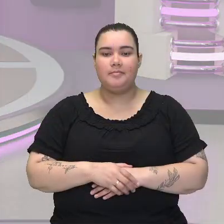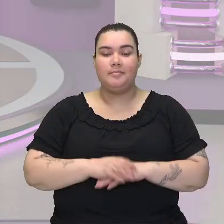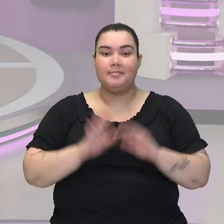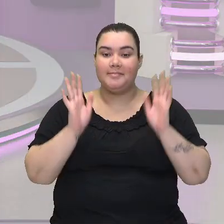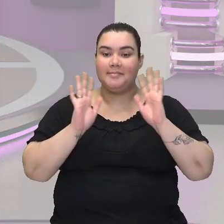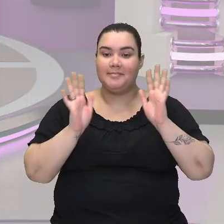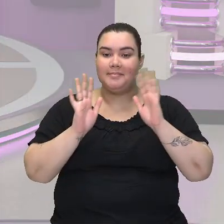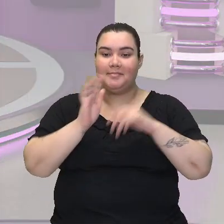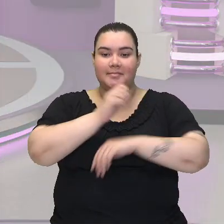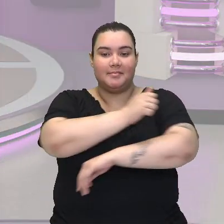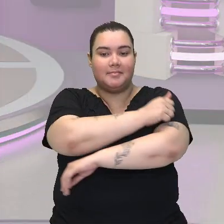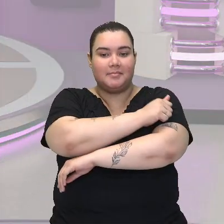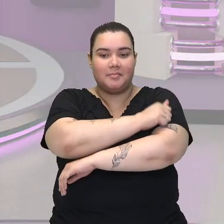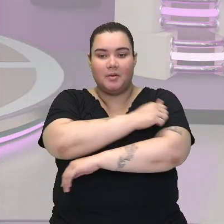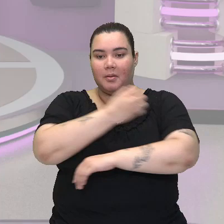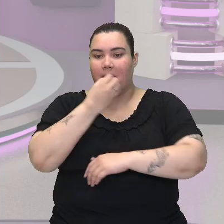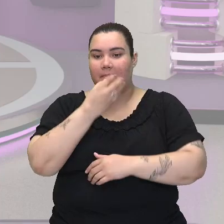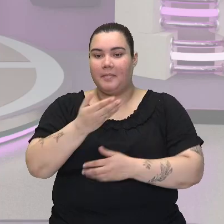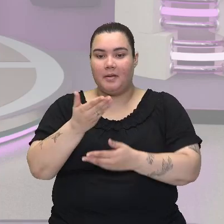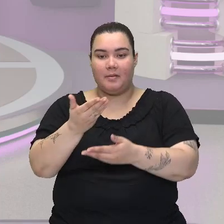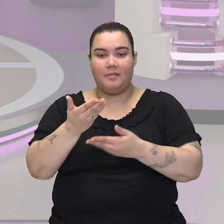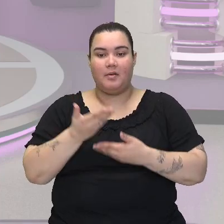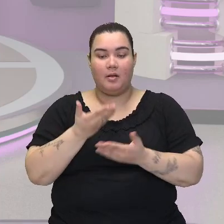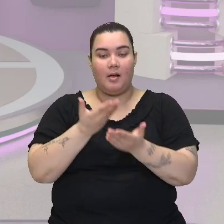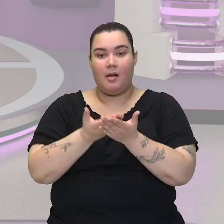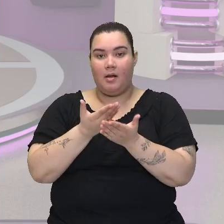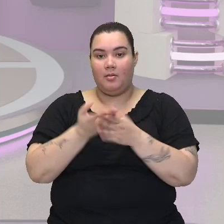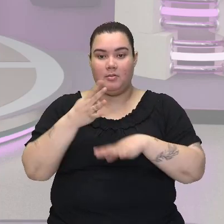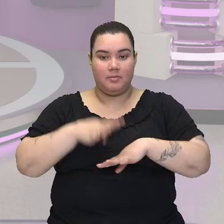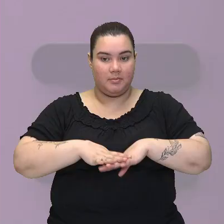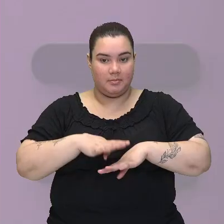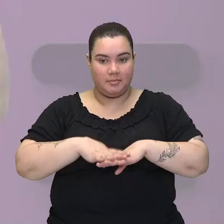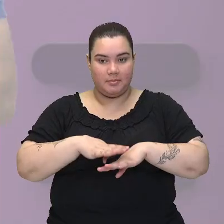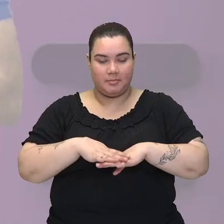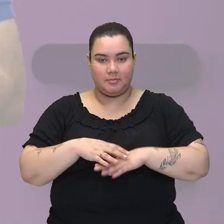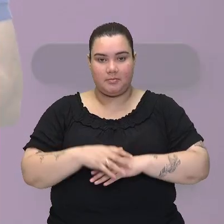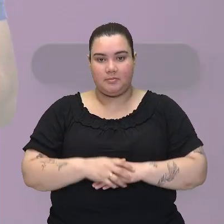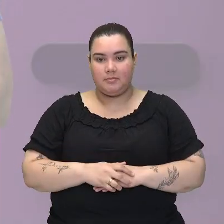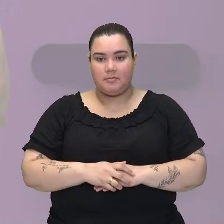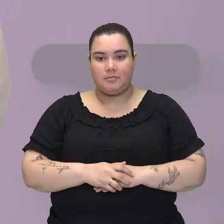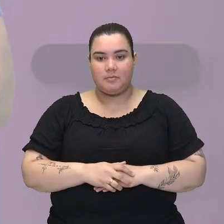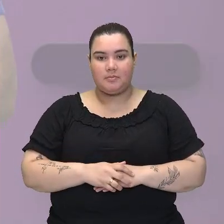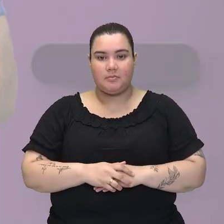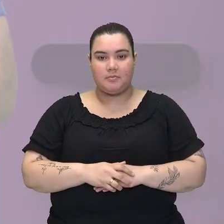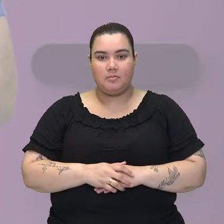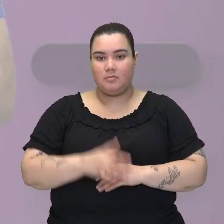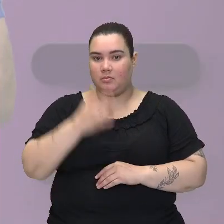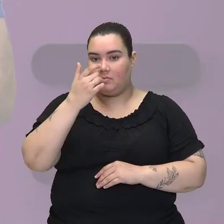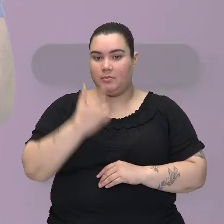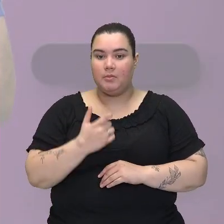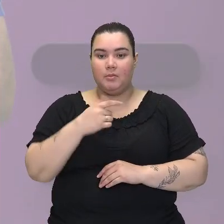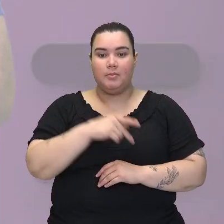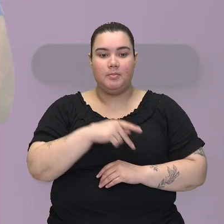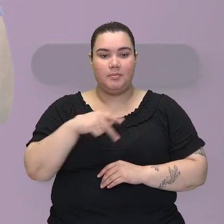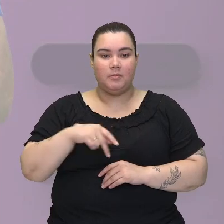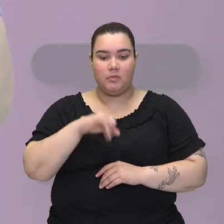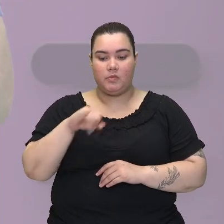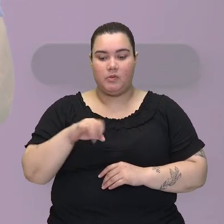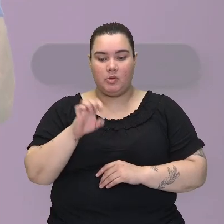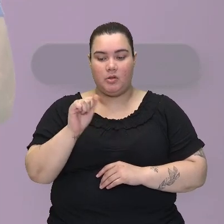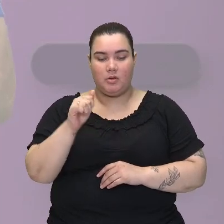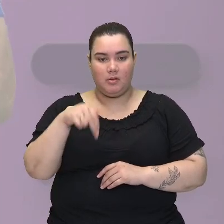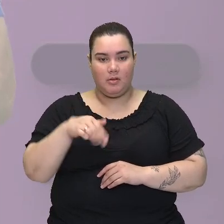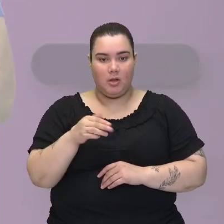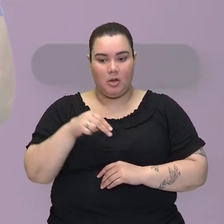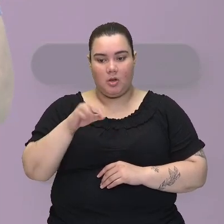Olá, alunos, sejam todos bem-vindos a mais uma aula de matemática. Aqui com vocês o professor Jean Nobre e hoje